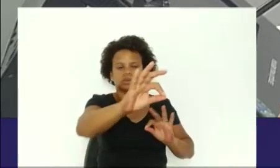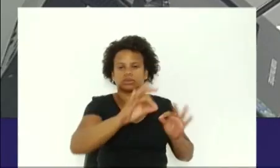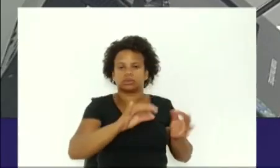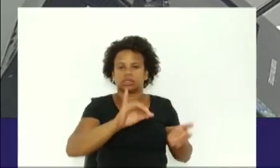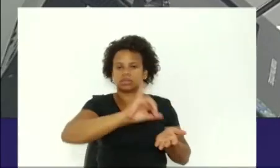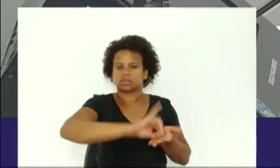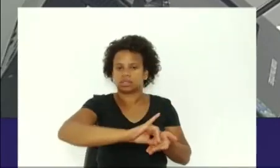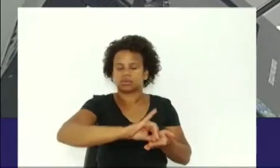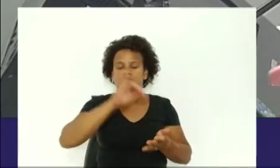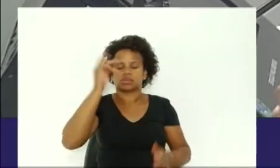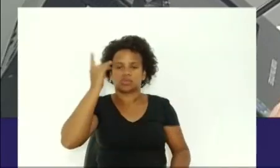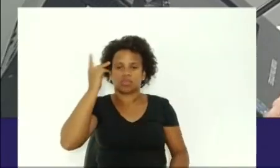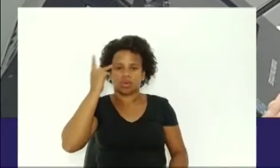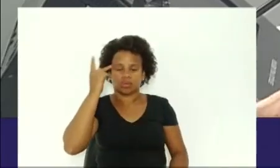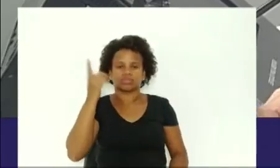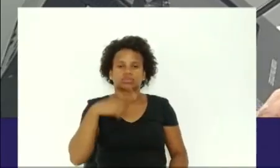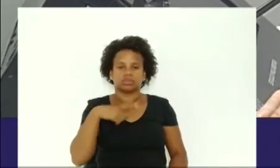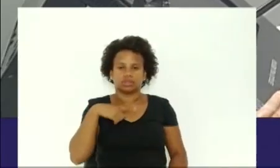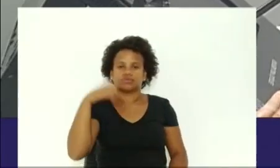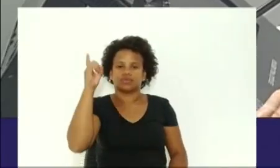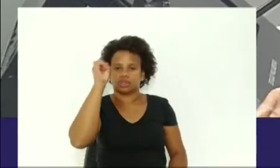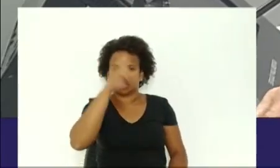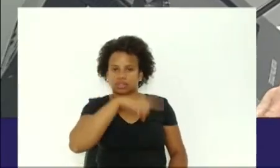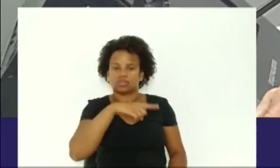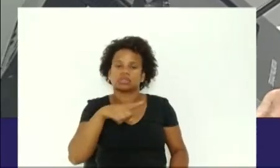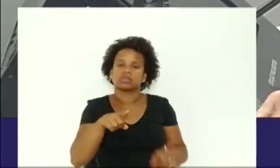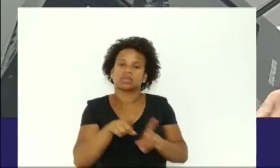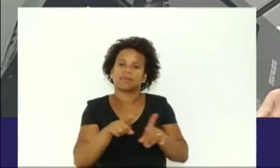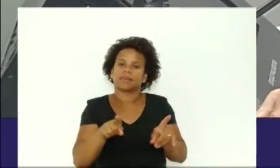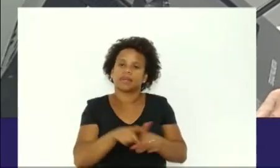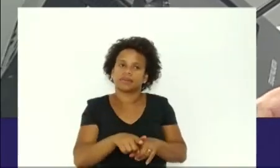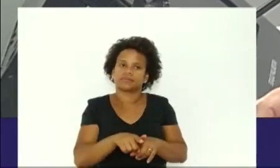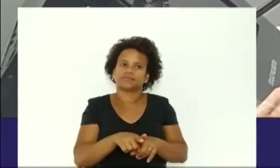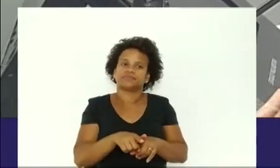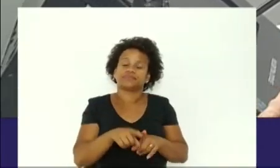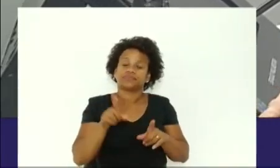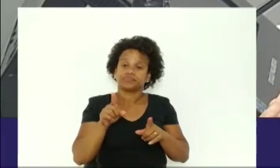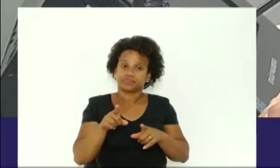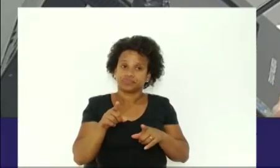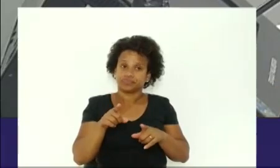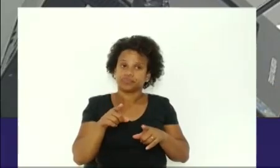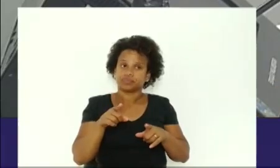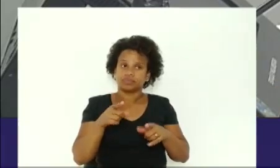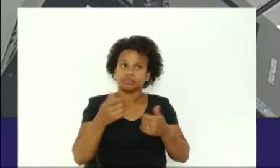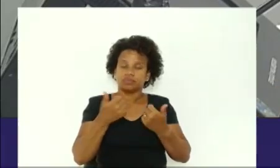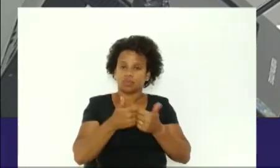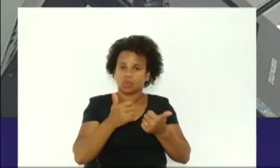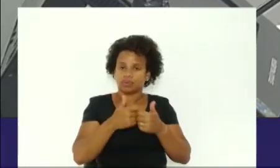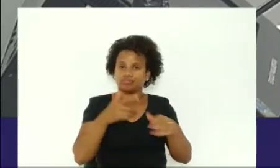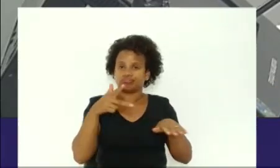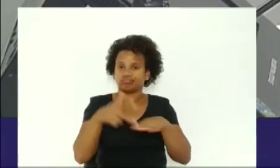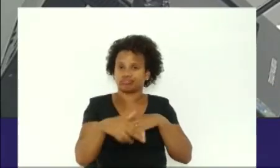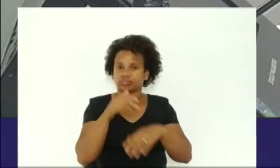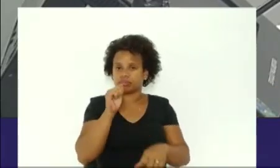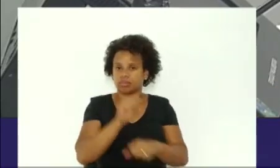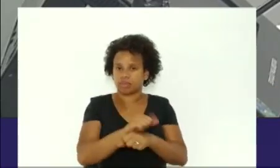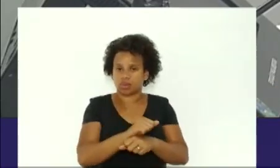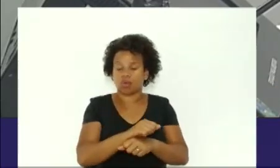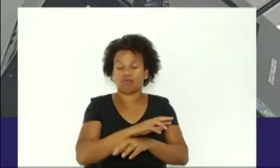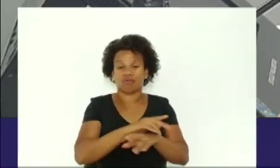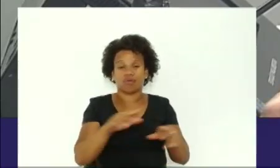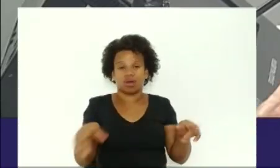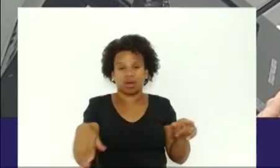Paulo e com essa linha interrompida, realmente muitos trabalhadores e